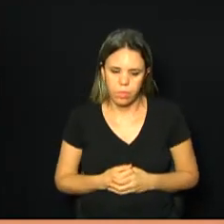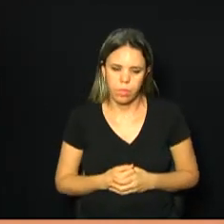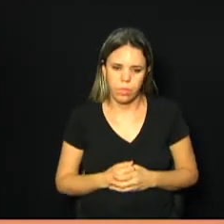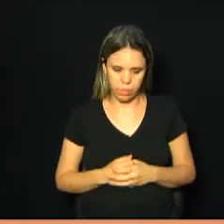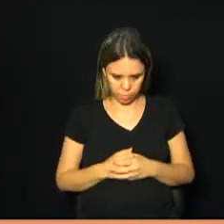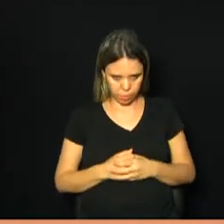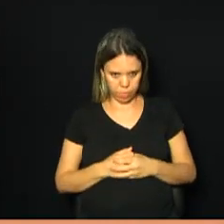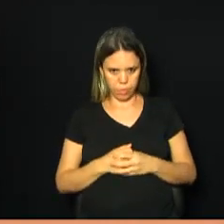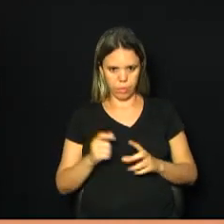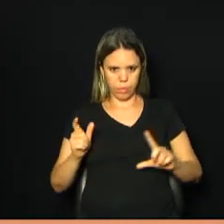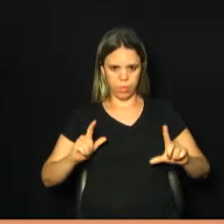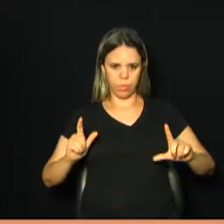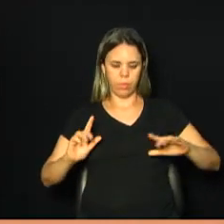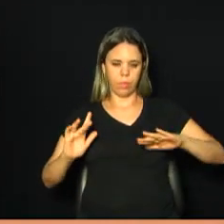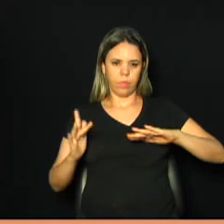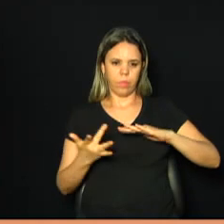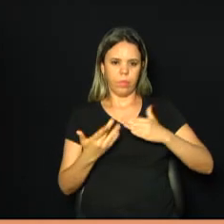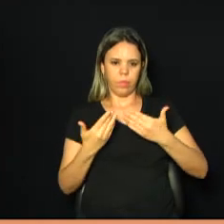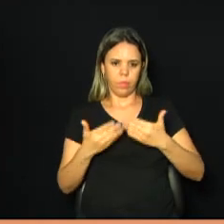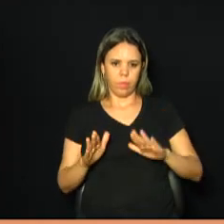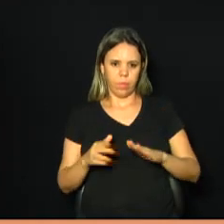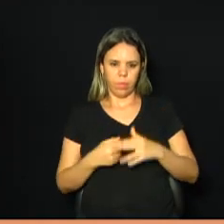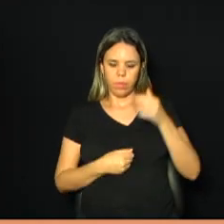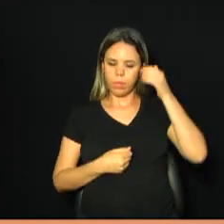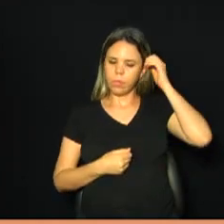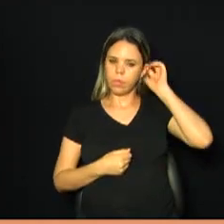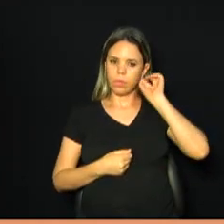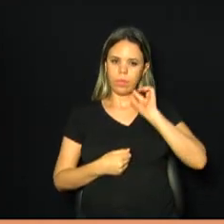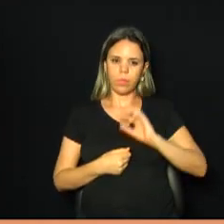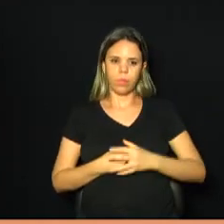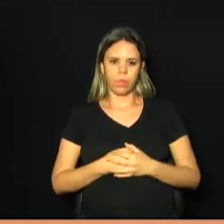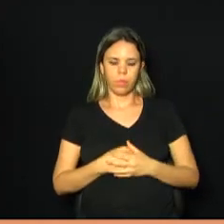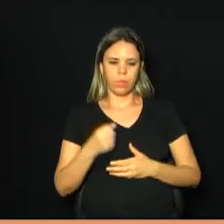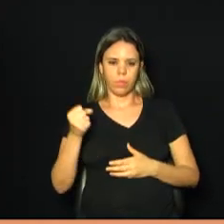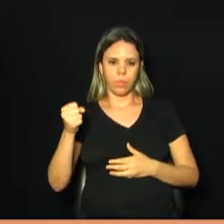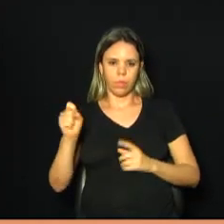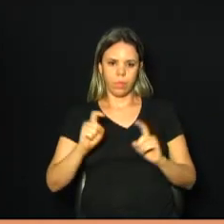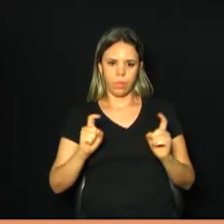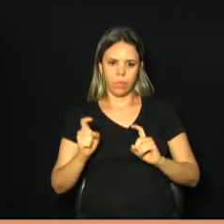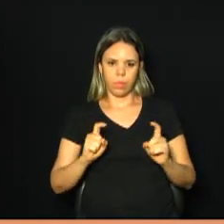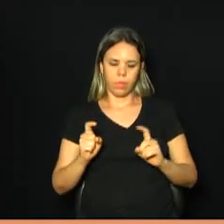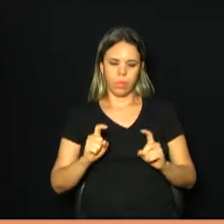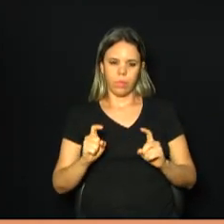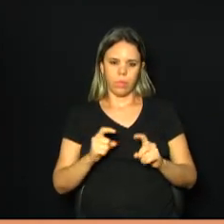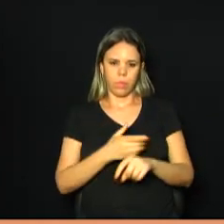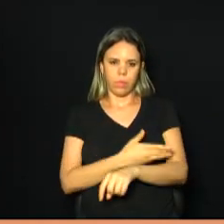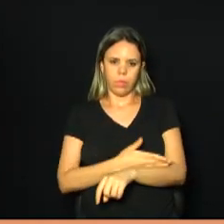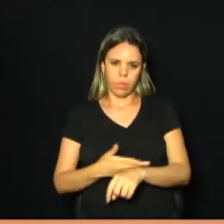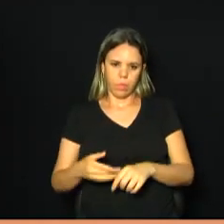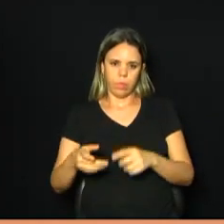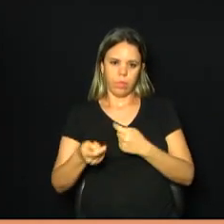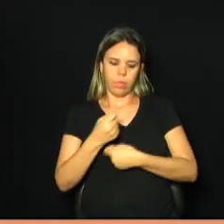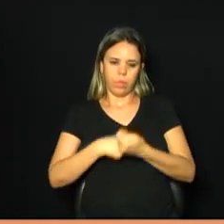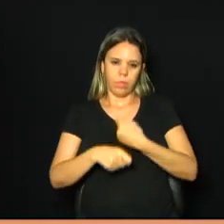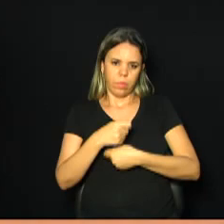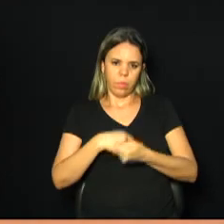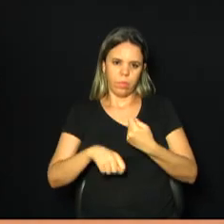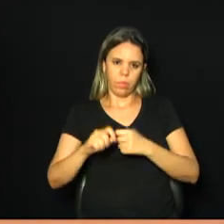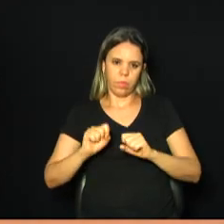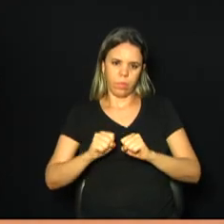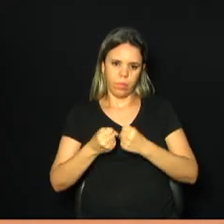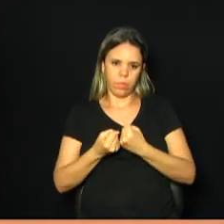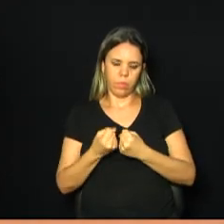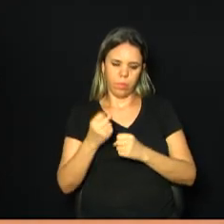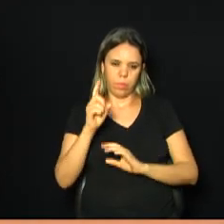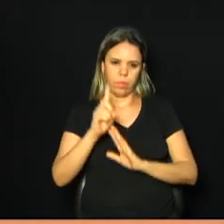sociais e quero declarar aberto aqui a 8ª reunião ordinária da Comissão de Economia e Defesa